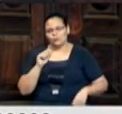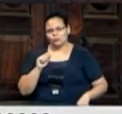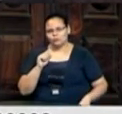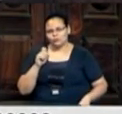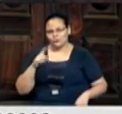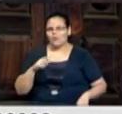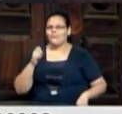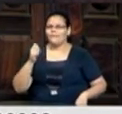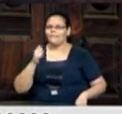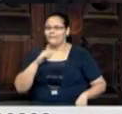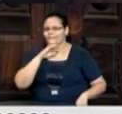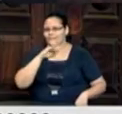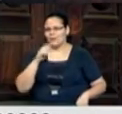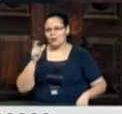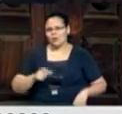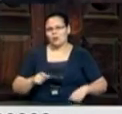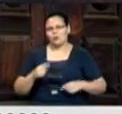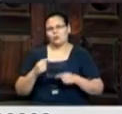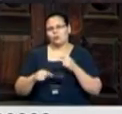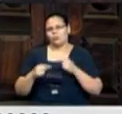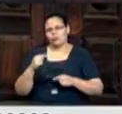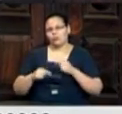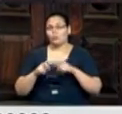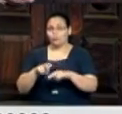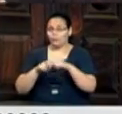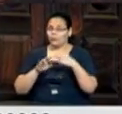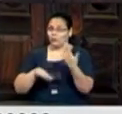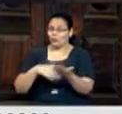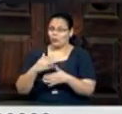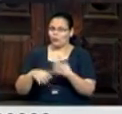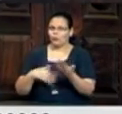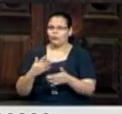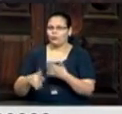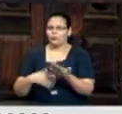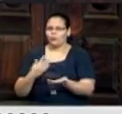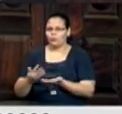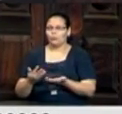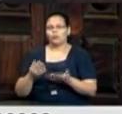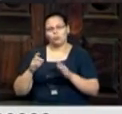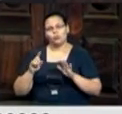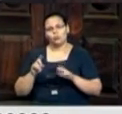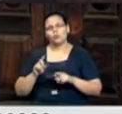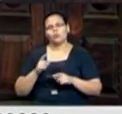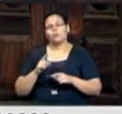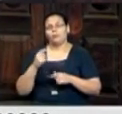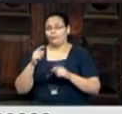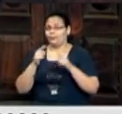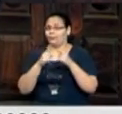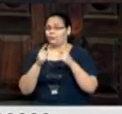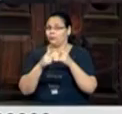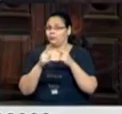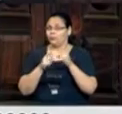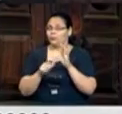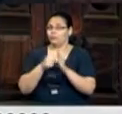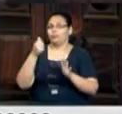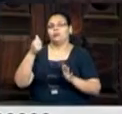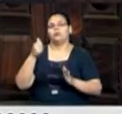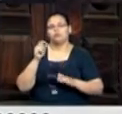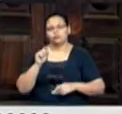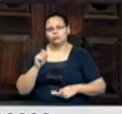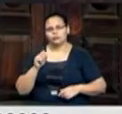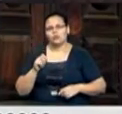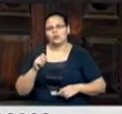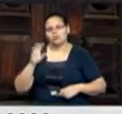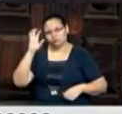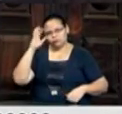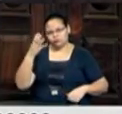políticos. Toda essa confusão que tem aí, só tem uma saída. Primeiro, a saída terá